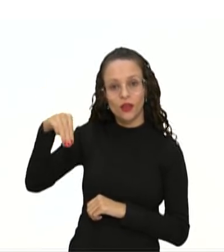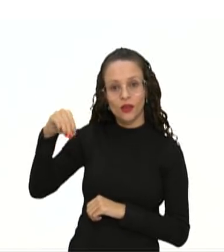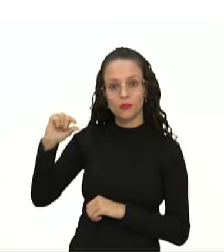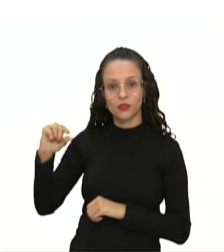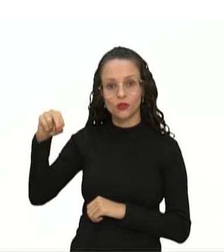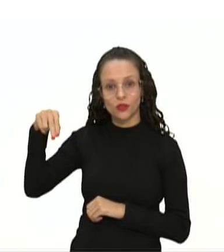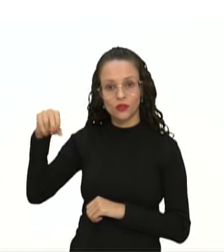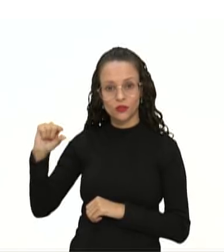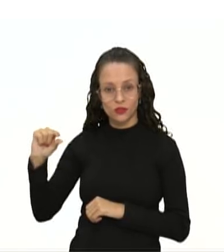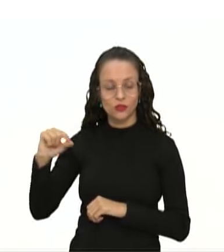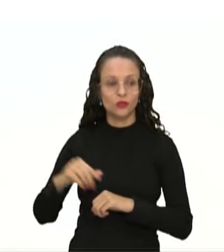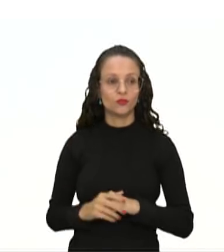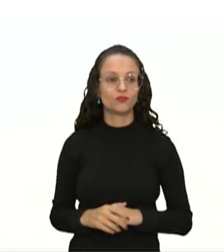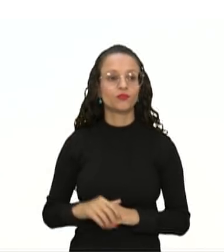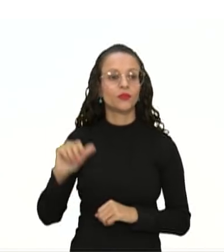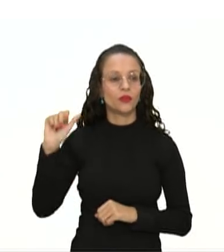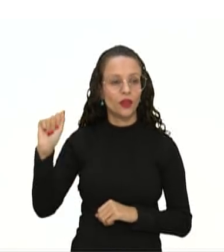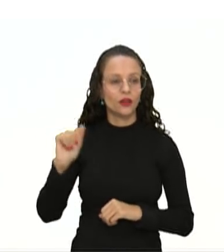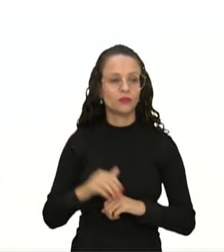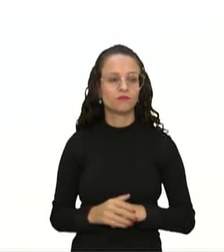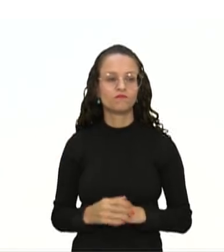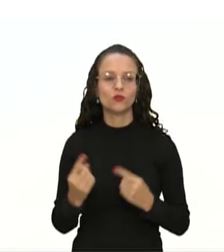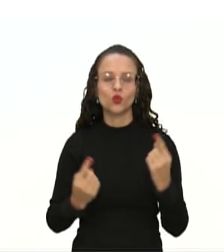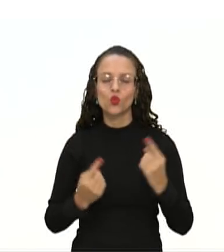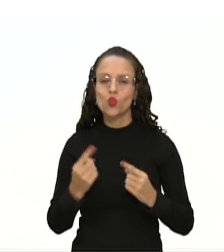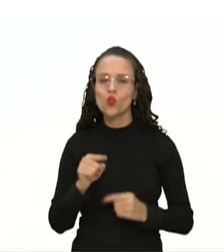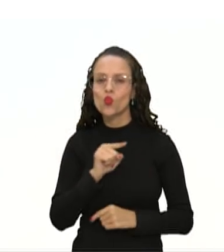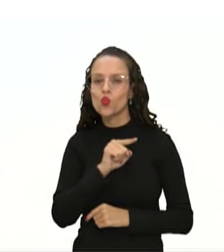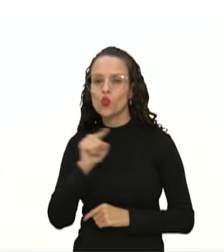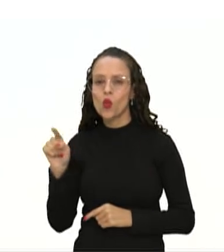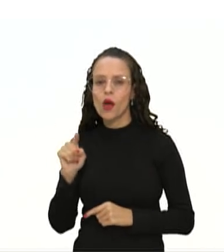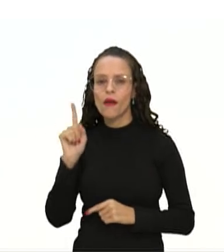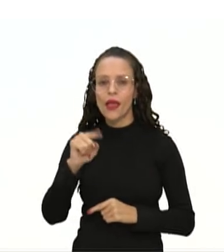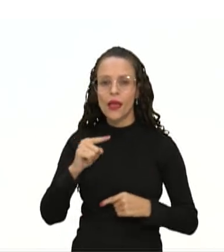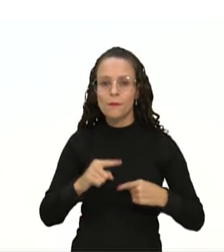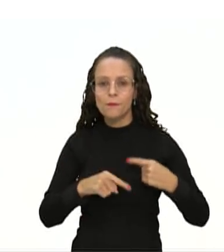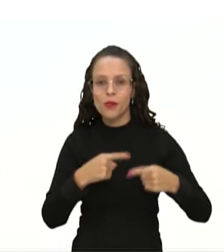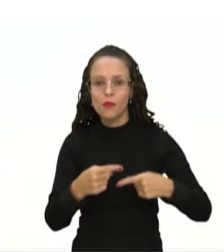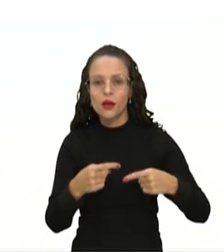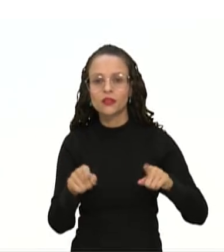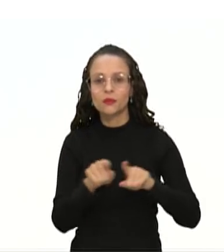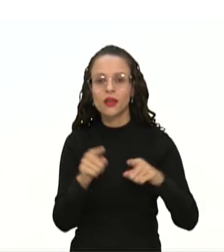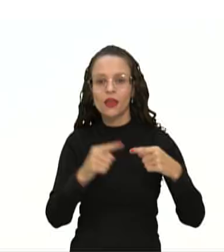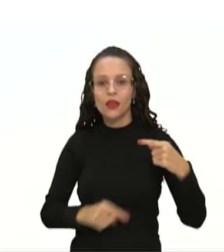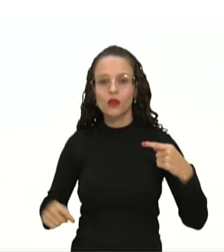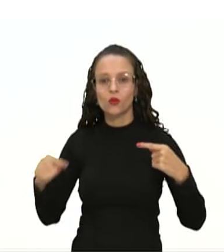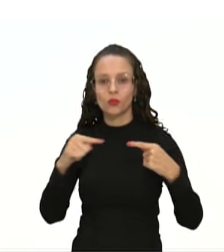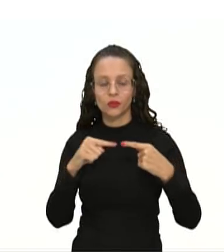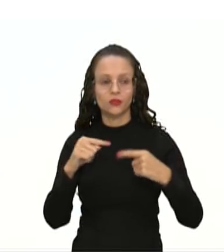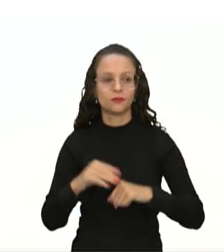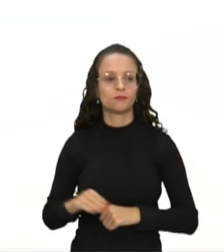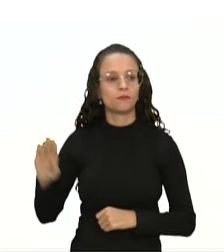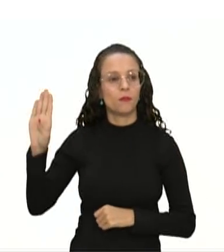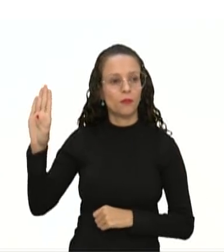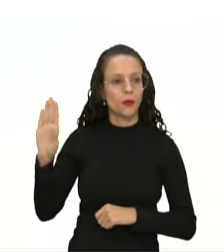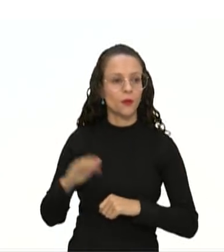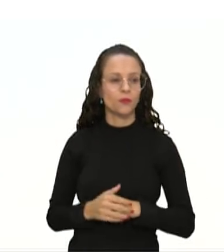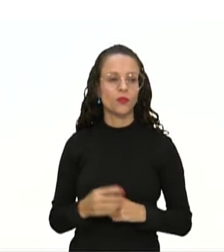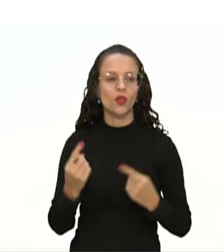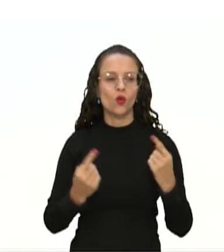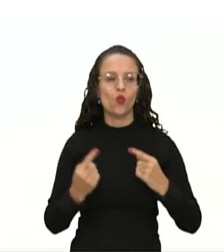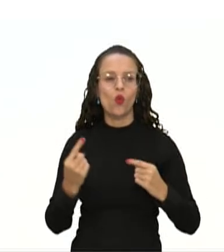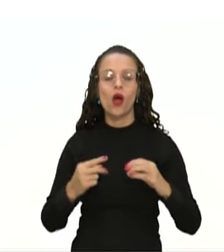Mzinho, Nzinho. Letra A. Quais desses gametas são parentais e quais são recombinantes? Letra B. qual